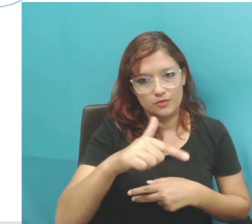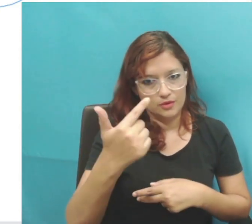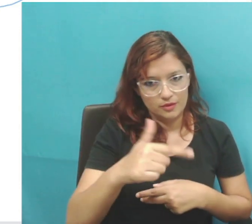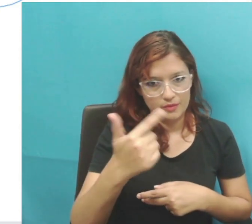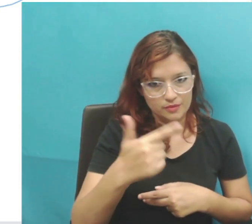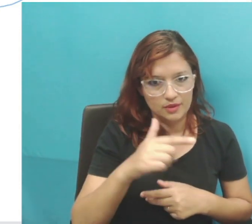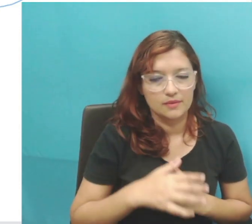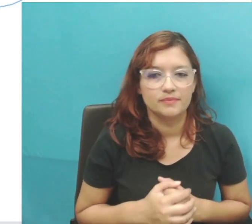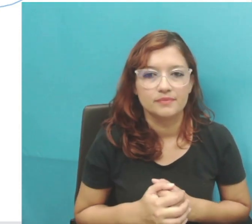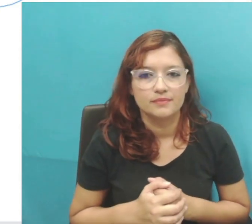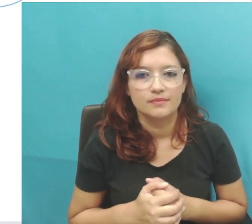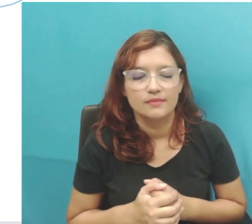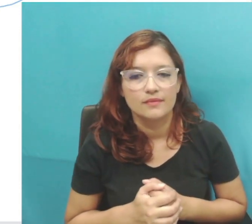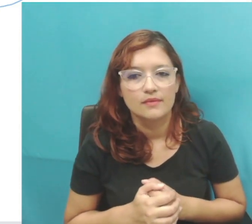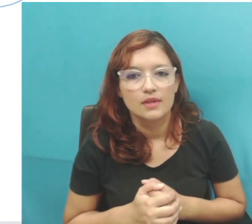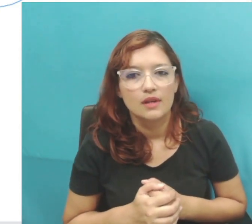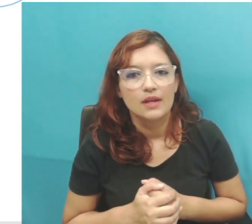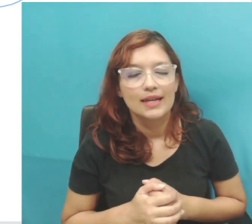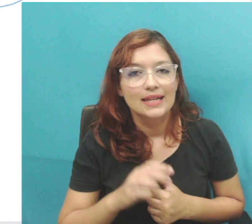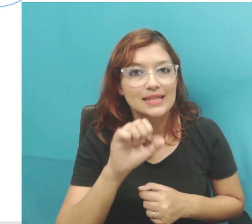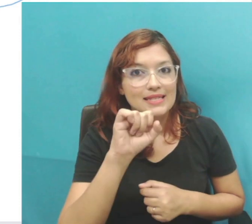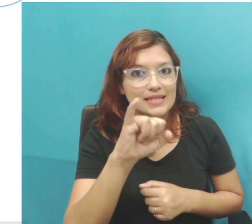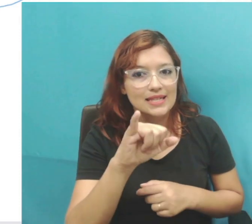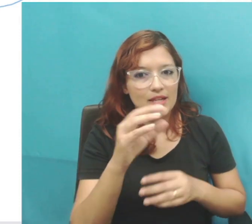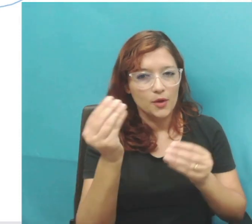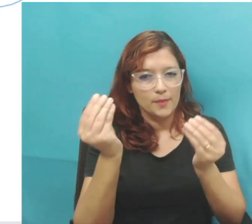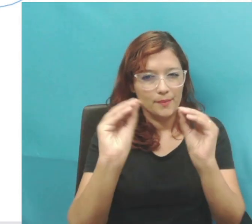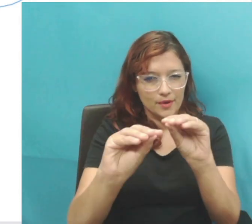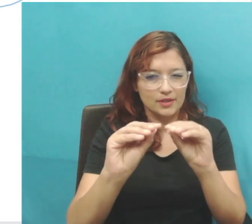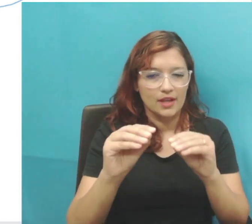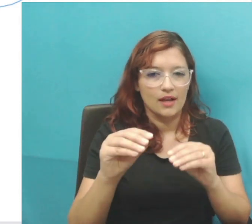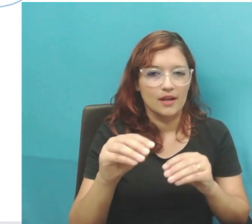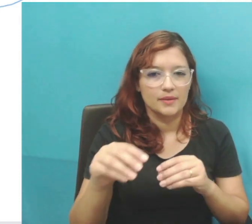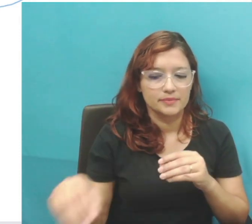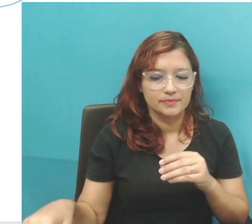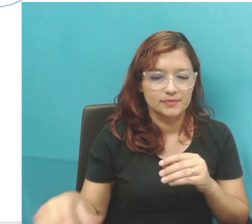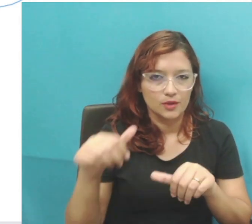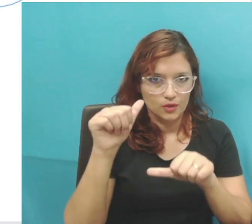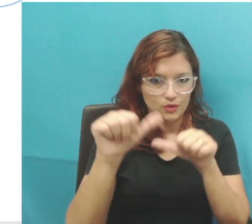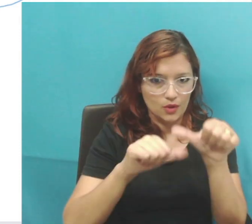Veja que esse aqui primeiro não está com preposição.